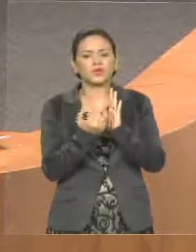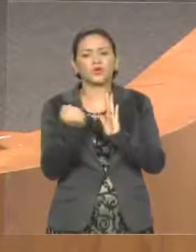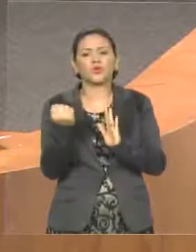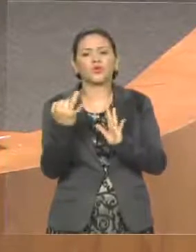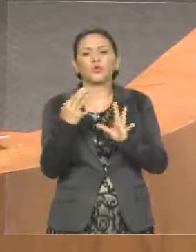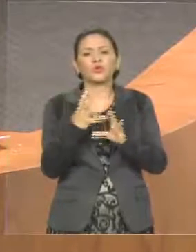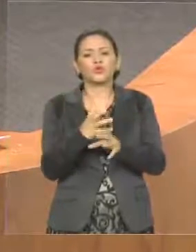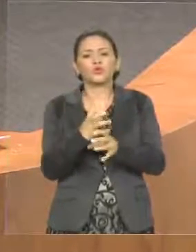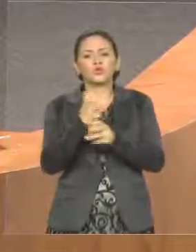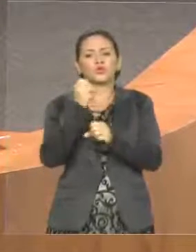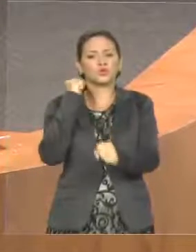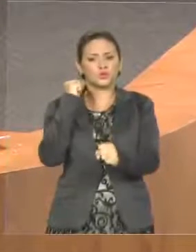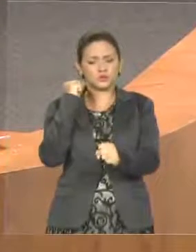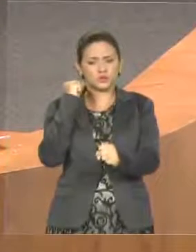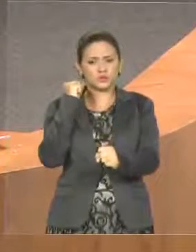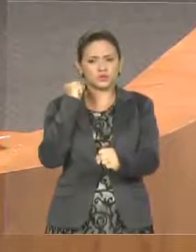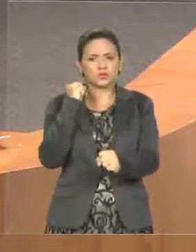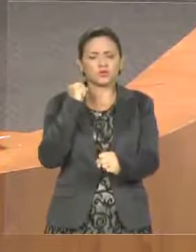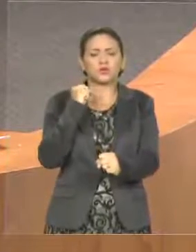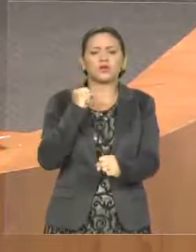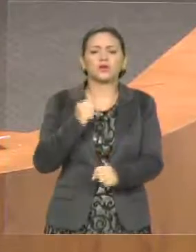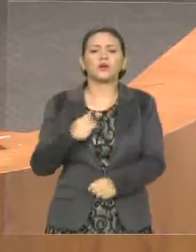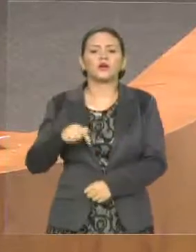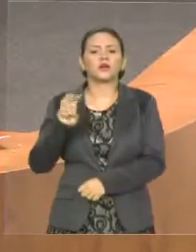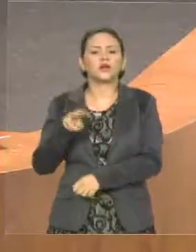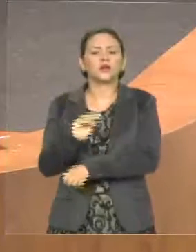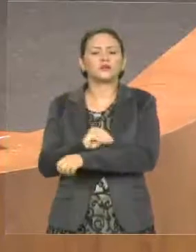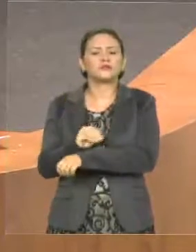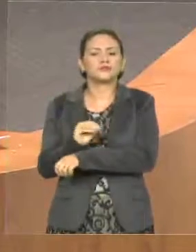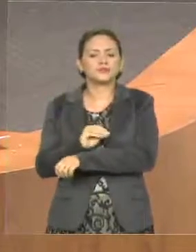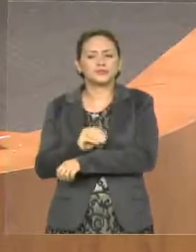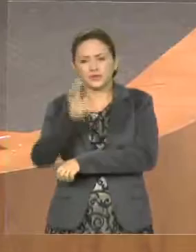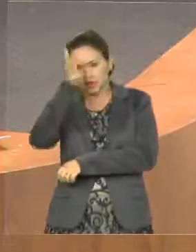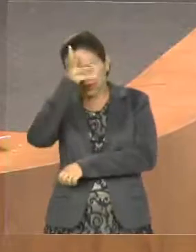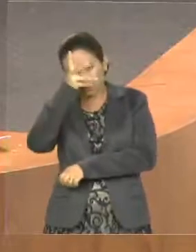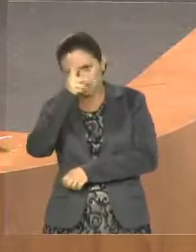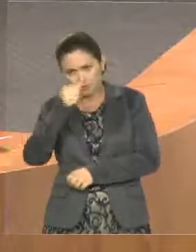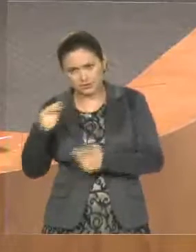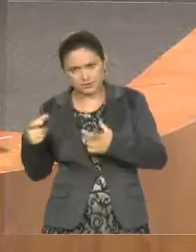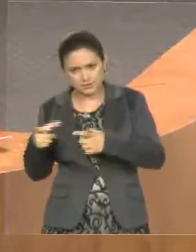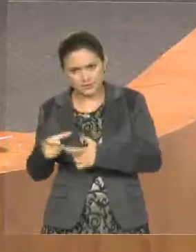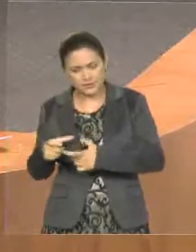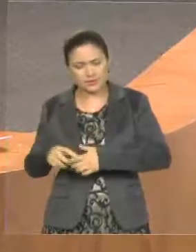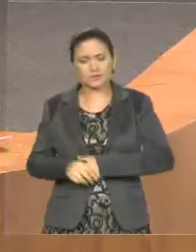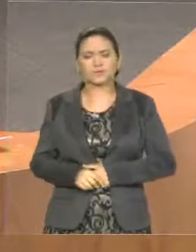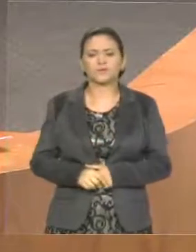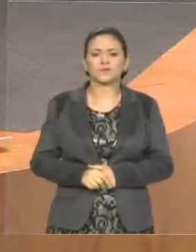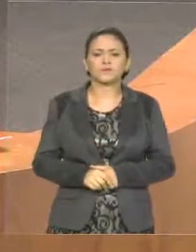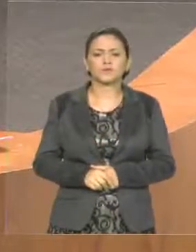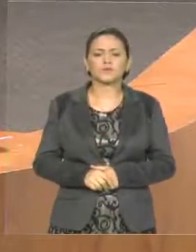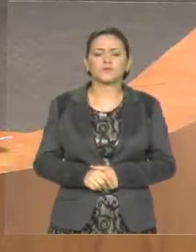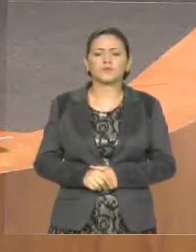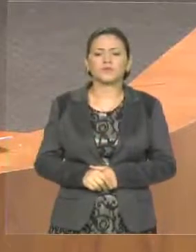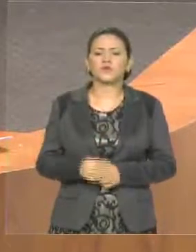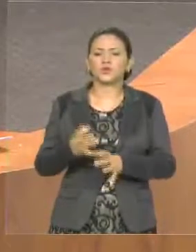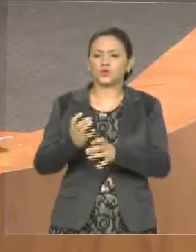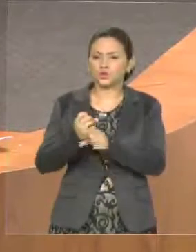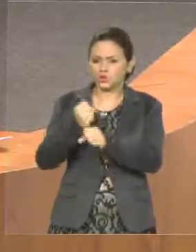cadeia. A margem de lucro que ele coloca aqui é de 40%.